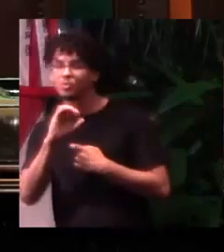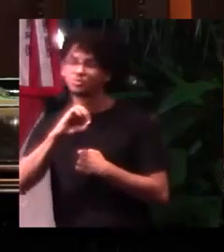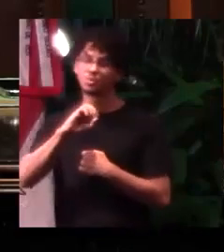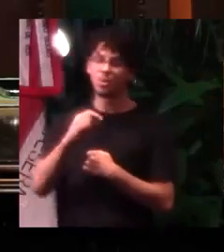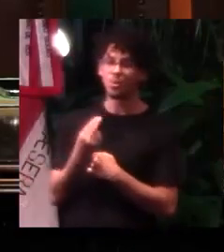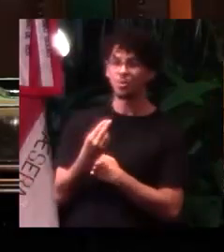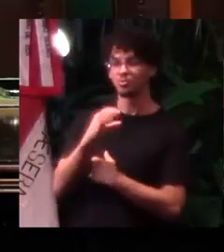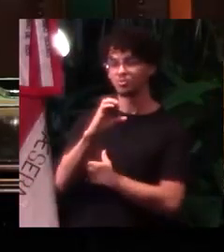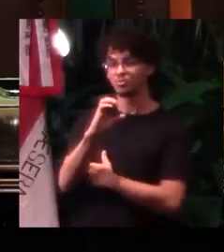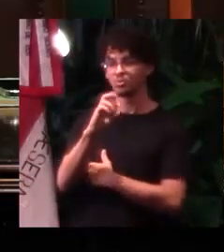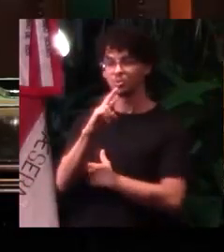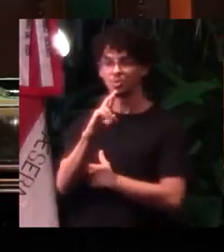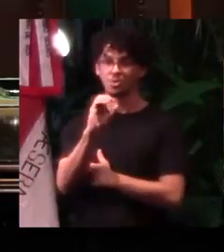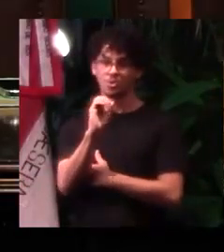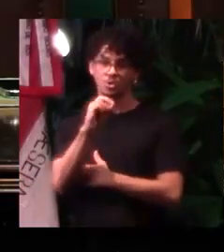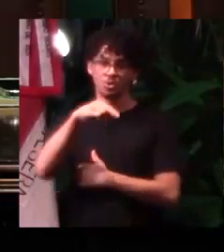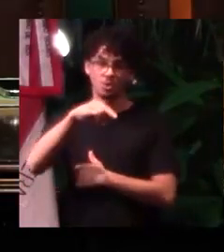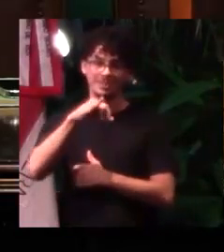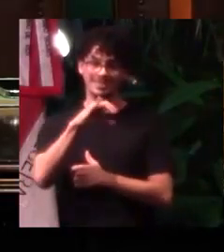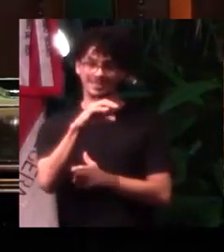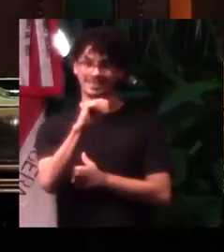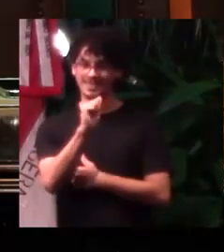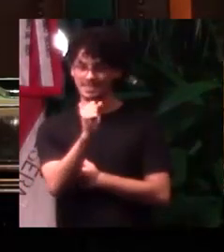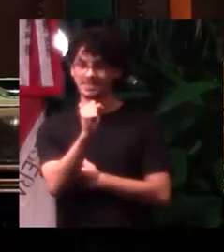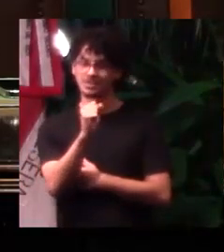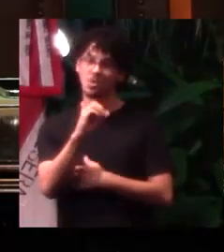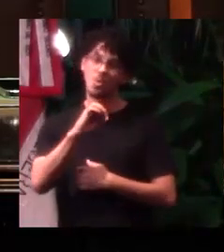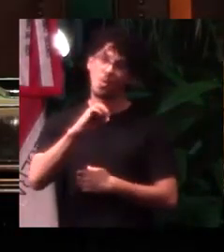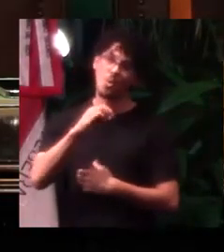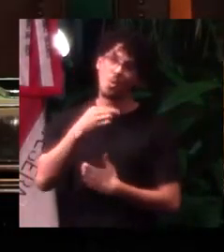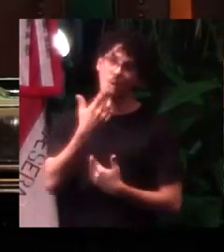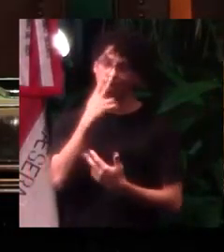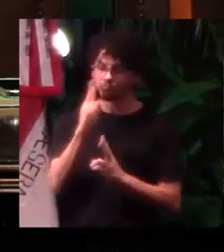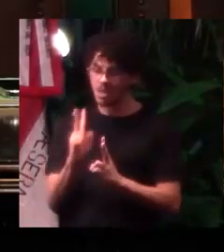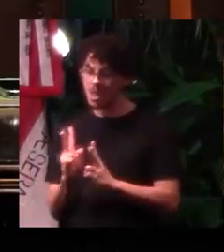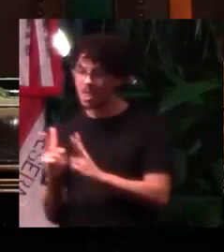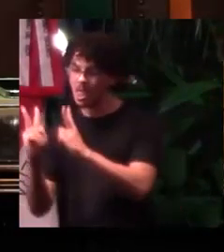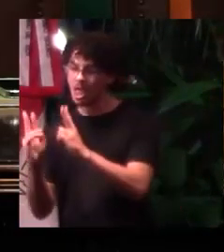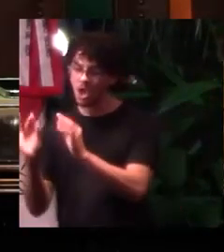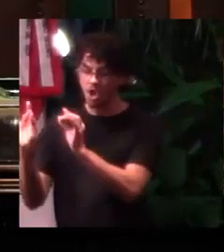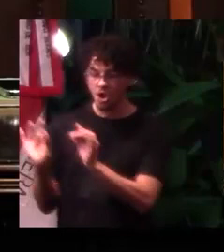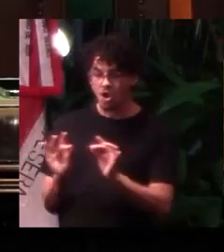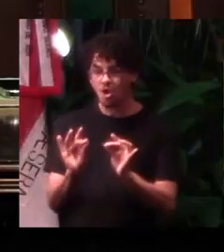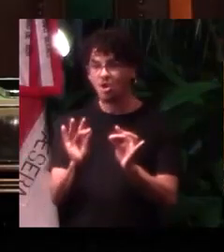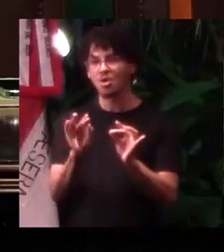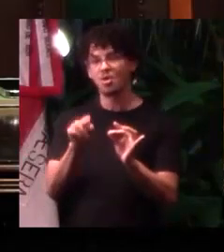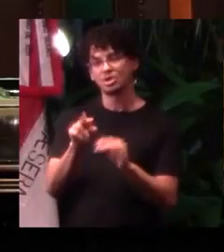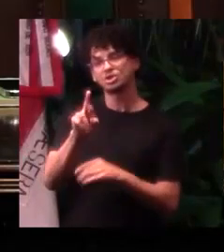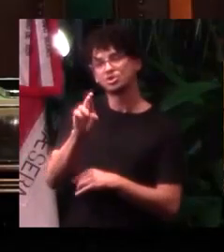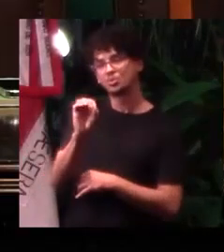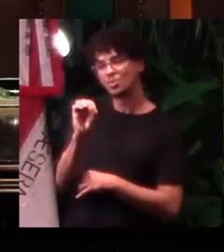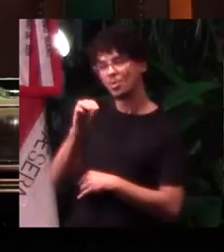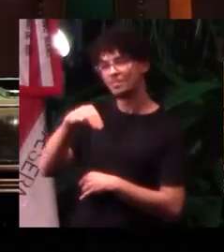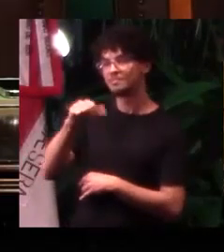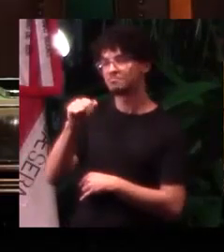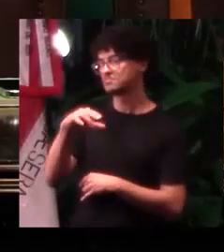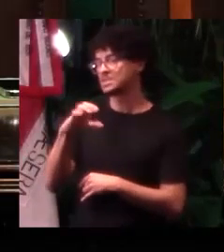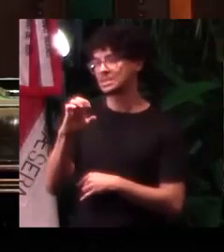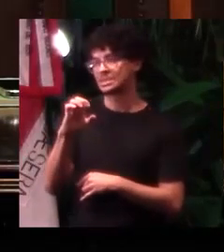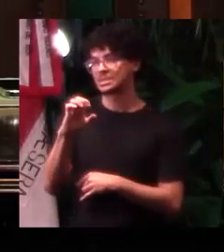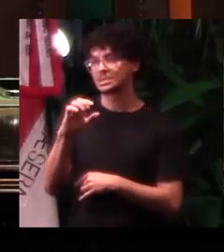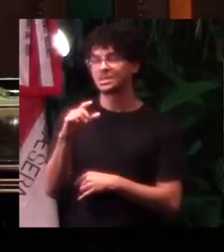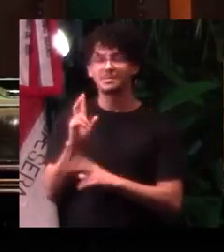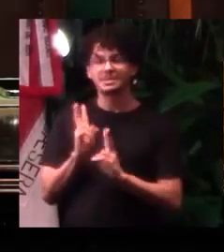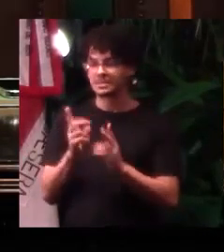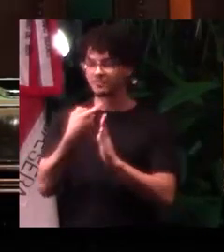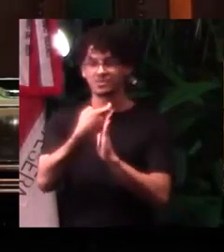curtos, né? Ou algum fragmento de romance também, mas, enfim, são textos